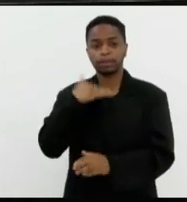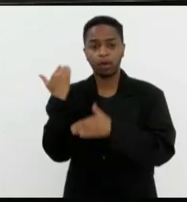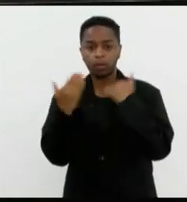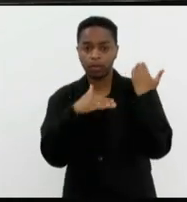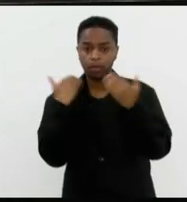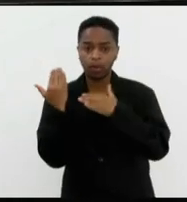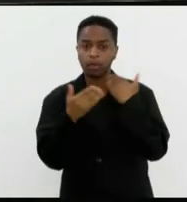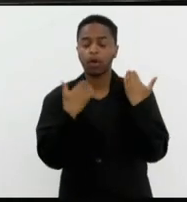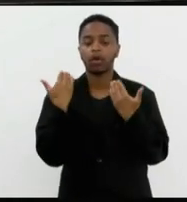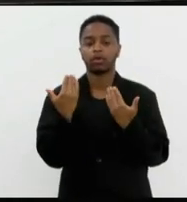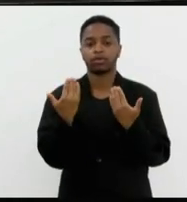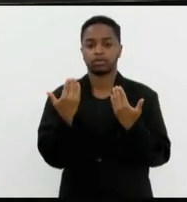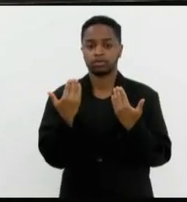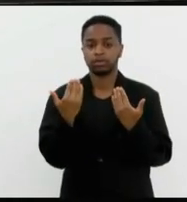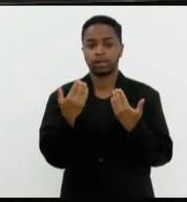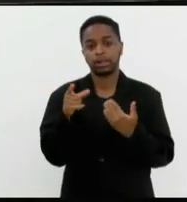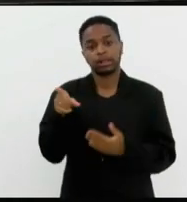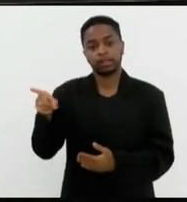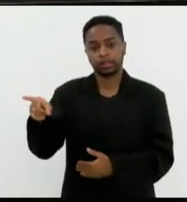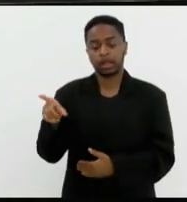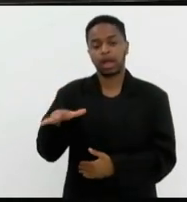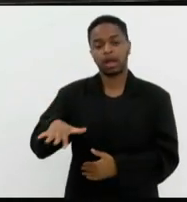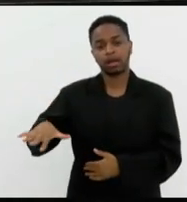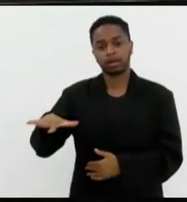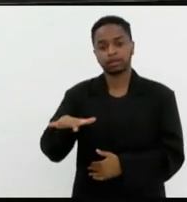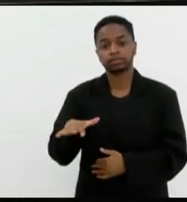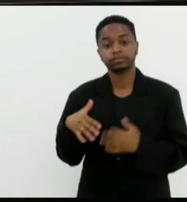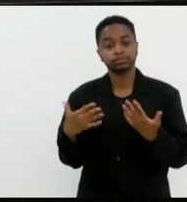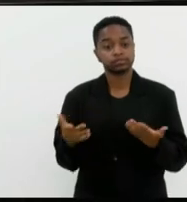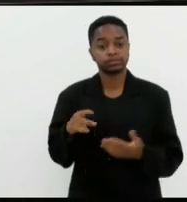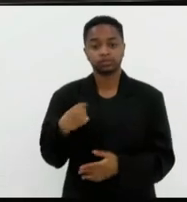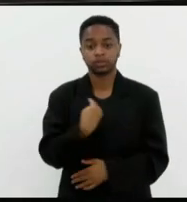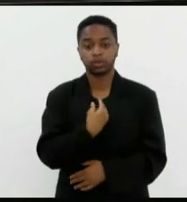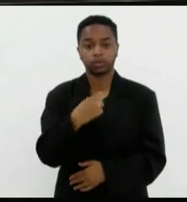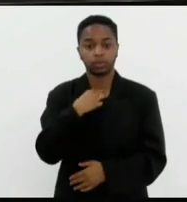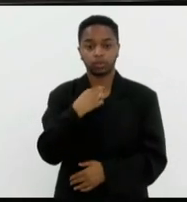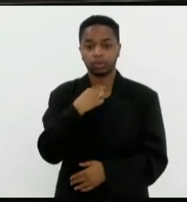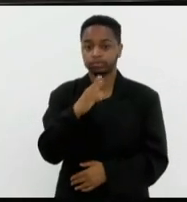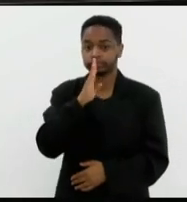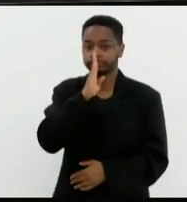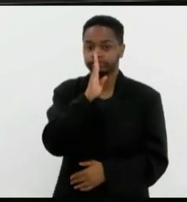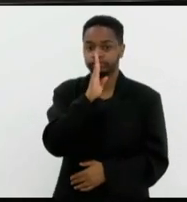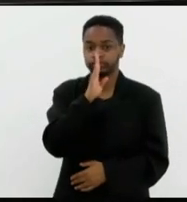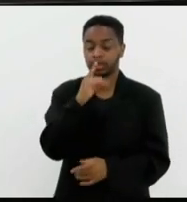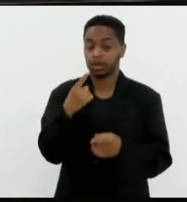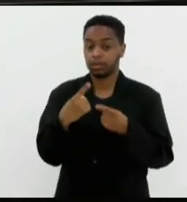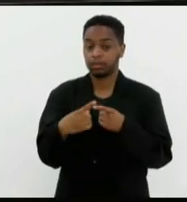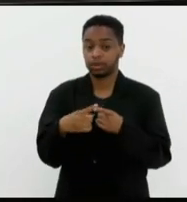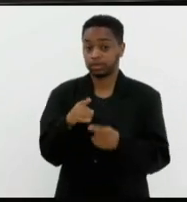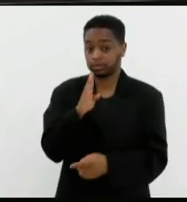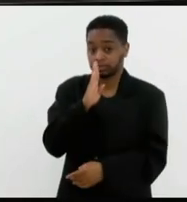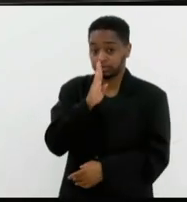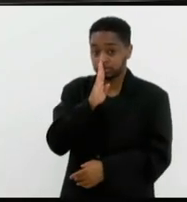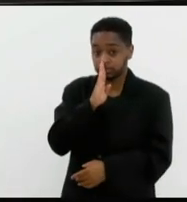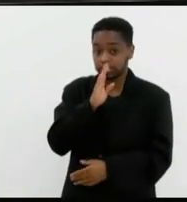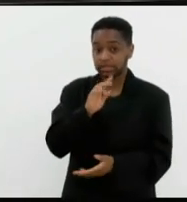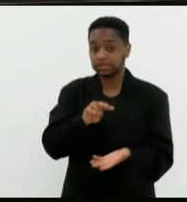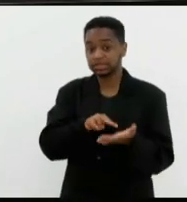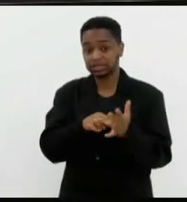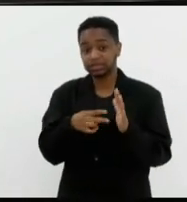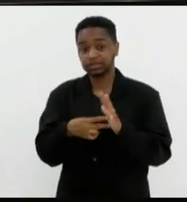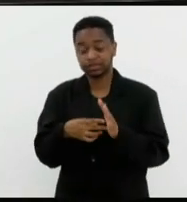barbaramente mortas no Oriente Médio, e nós não podemos ficar omissos a isso. A omissão é